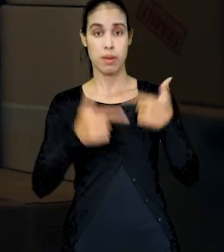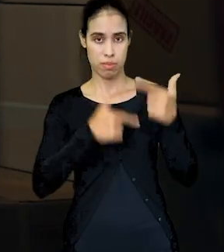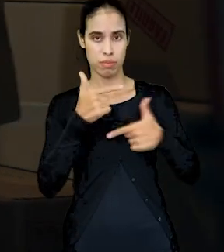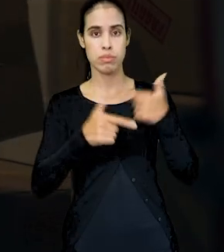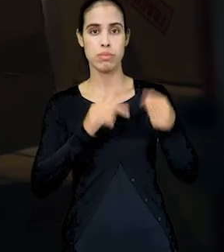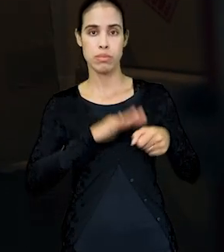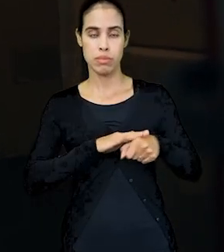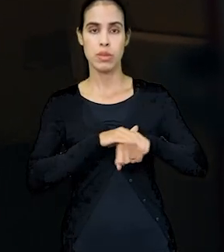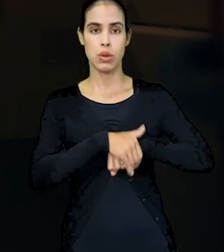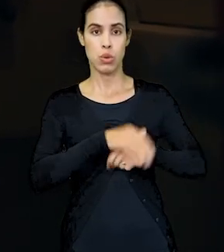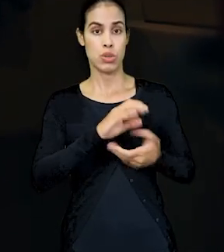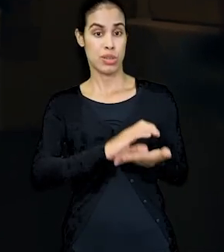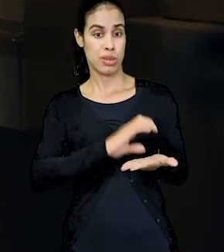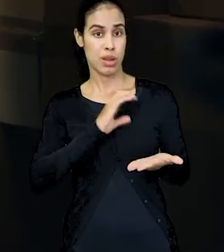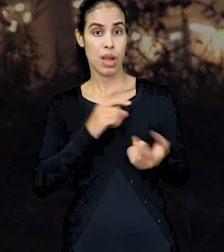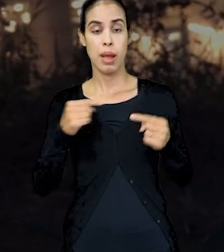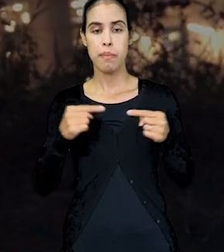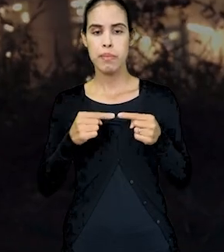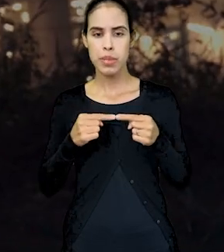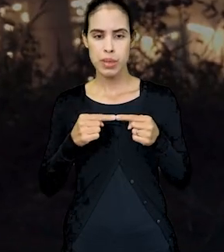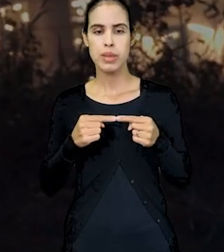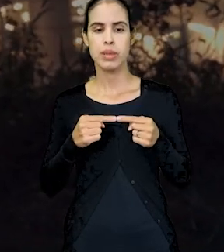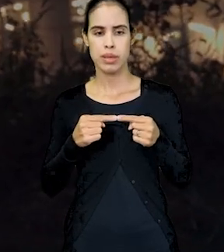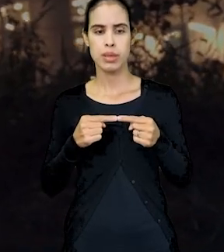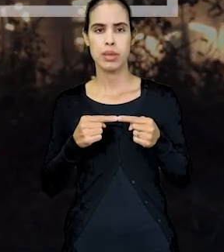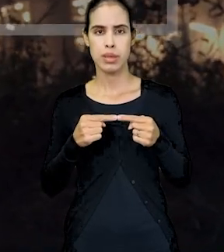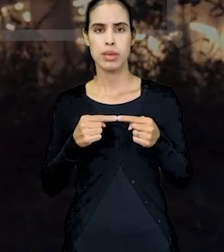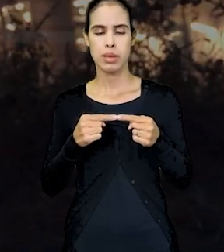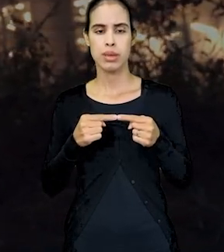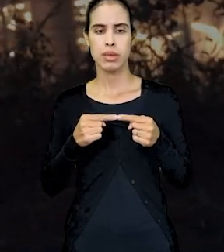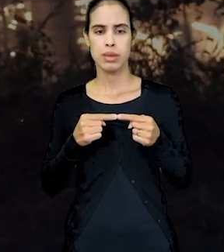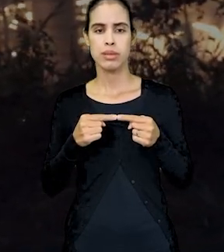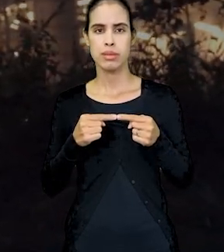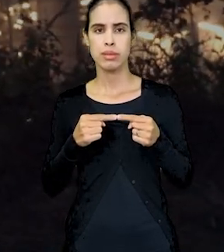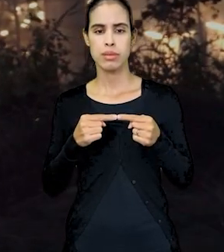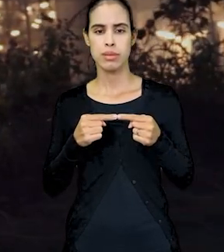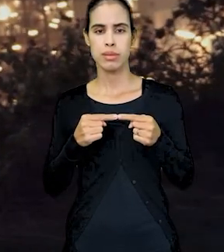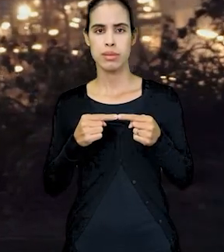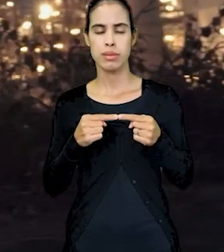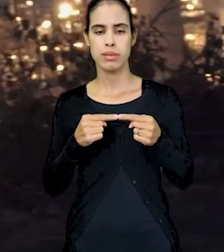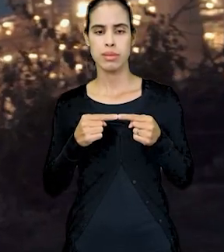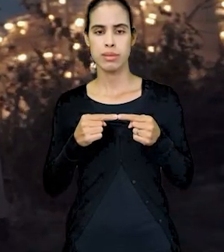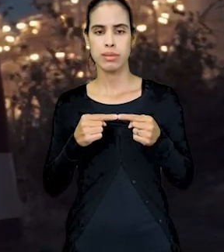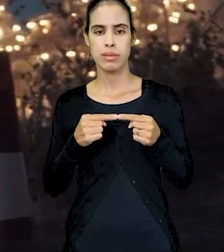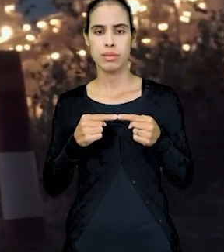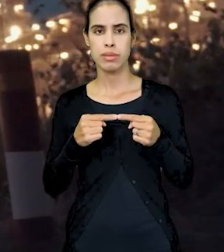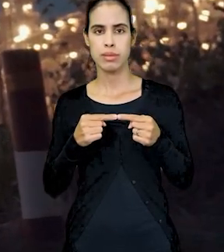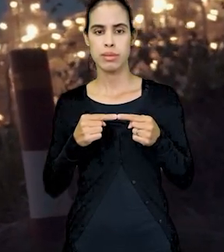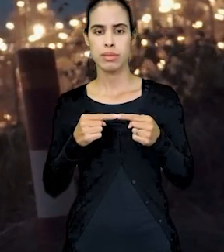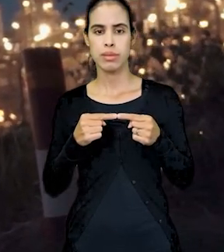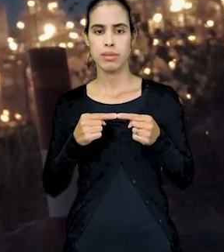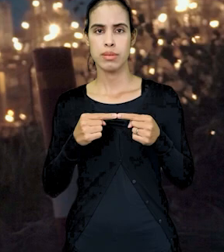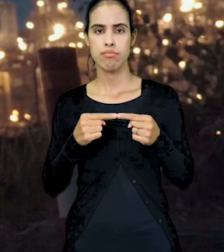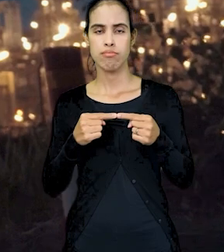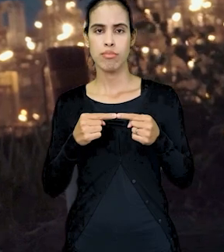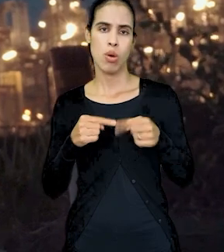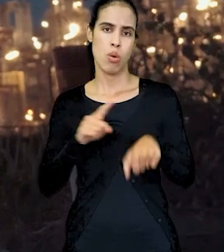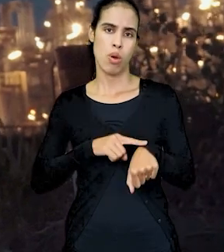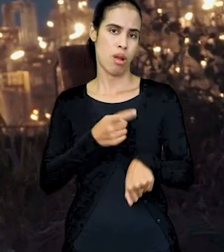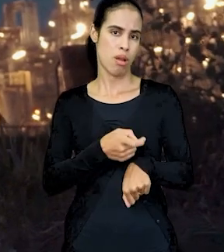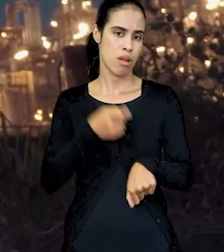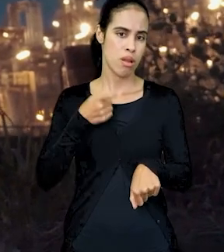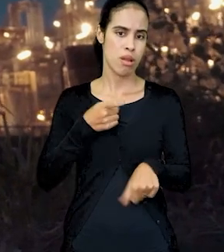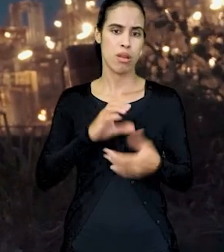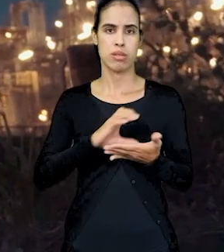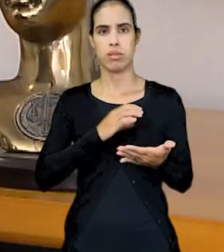adicional, é uma parcela que envolve um pagamento por uma circunstância que a lei considera que não é bom. Então é o caso das